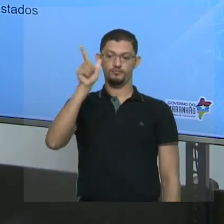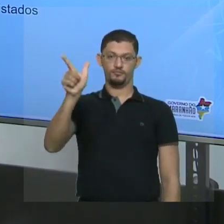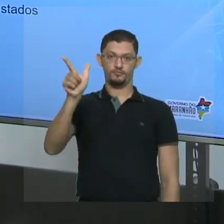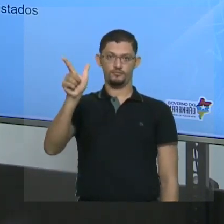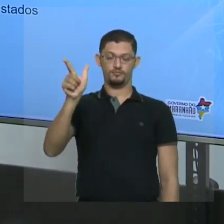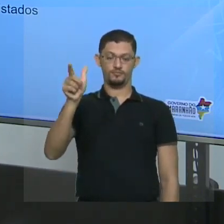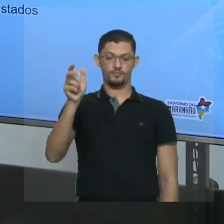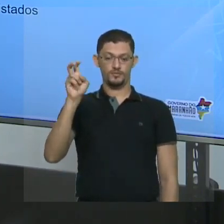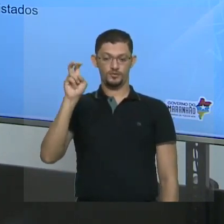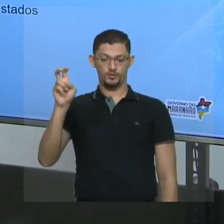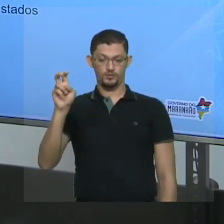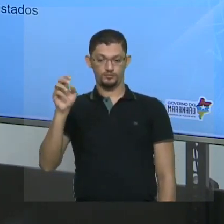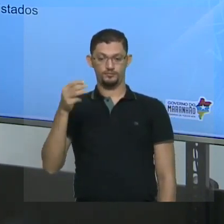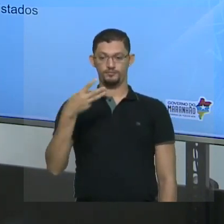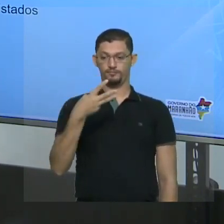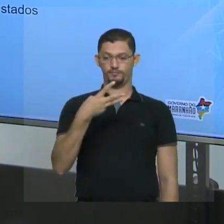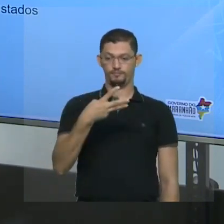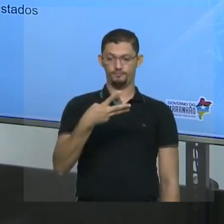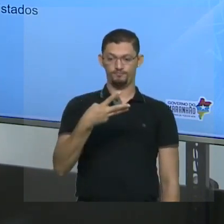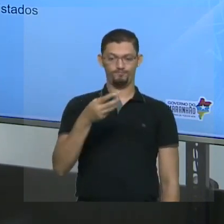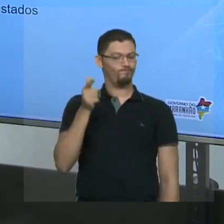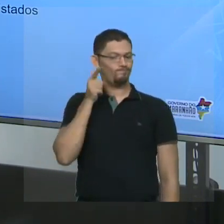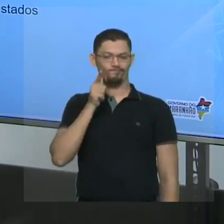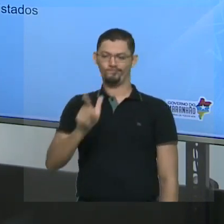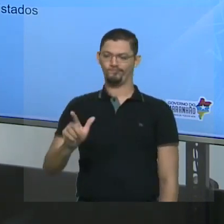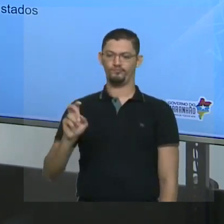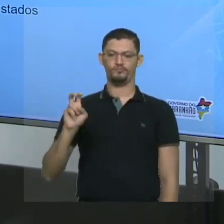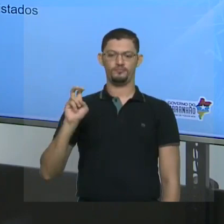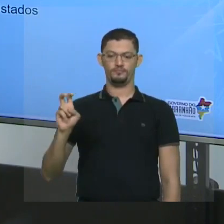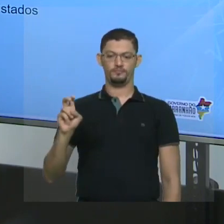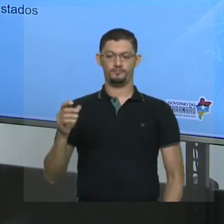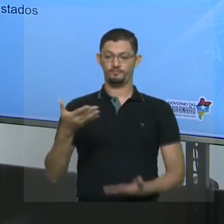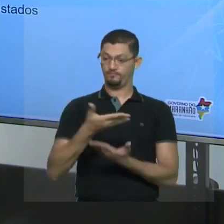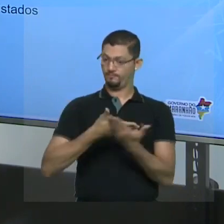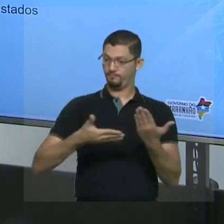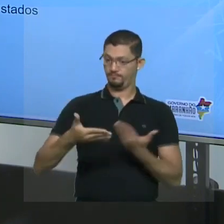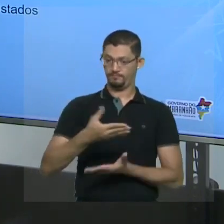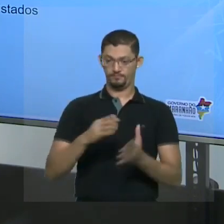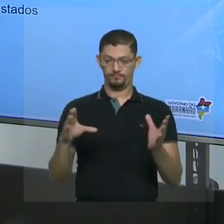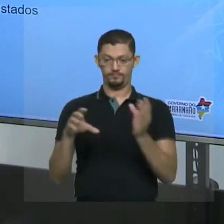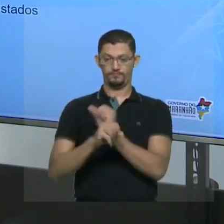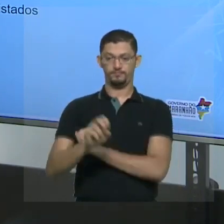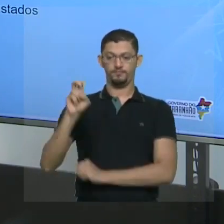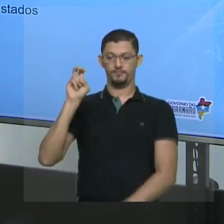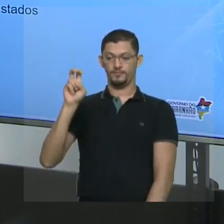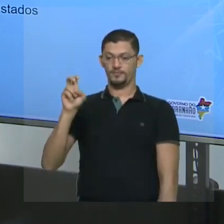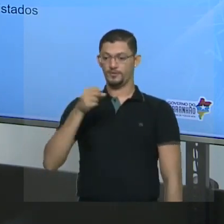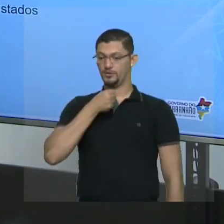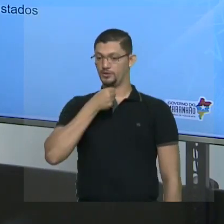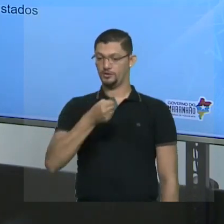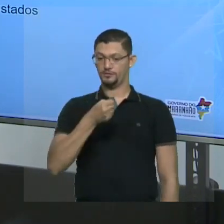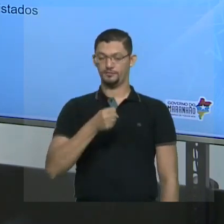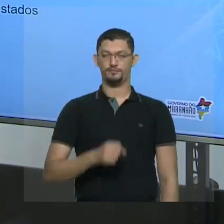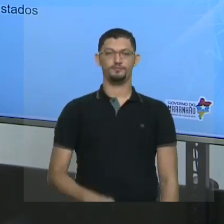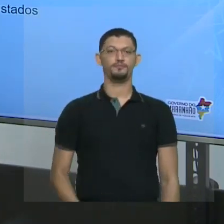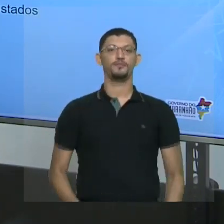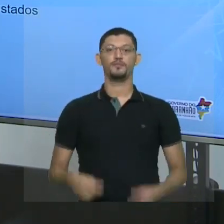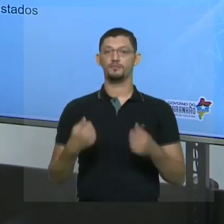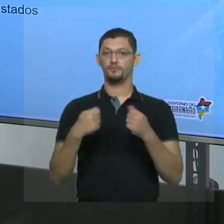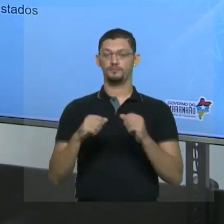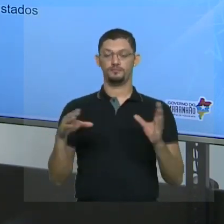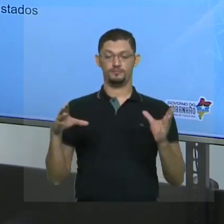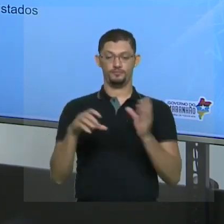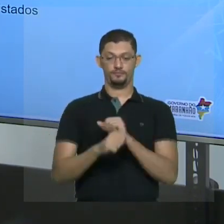5 e tenho 3 reprovados a cada 5, em relação ao total. Para eu calcular a porcentagem, eu